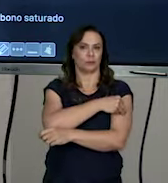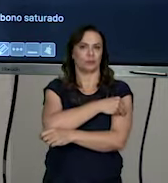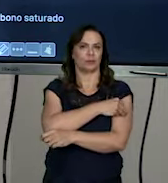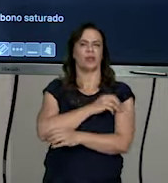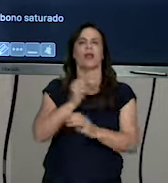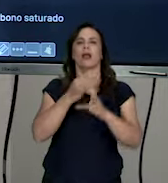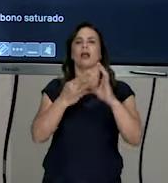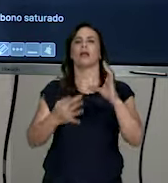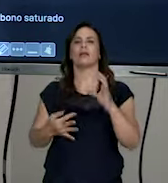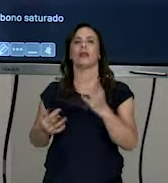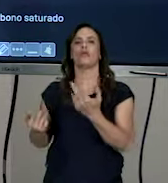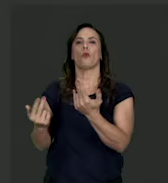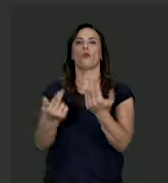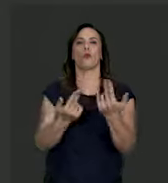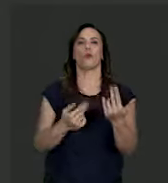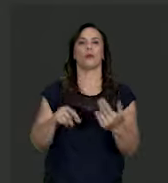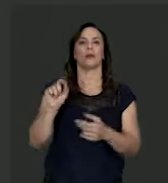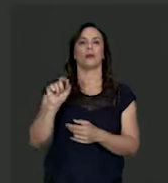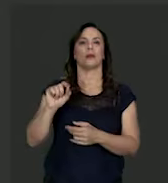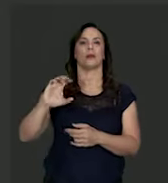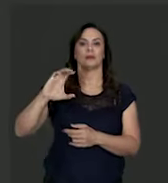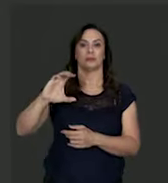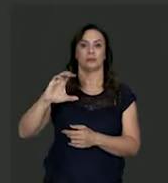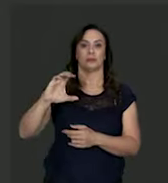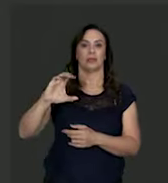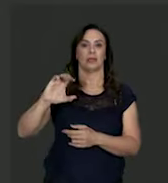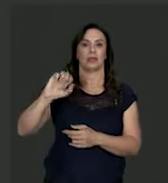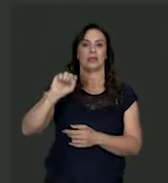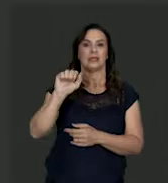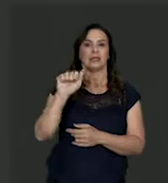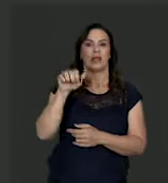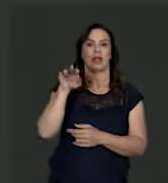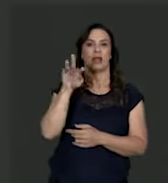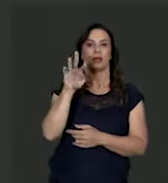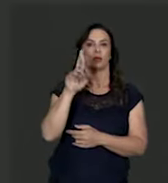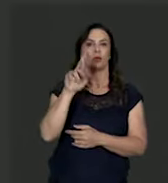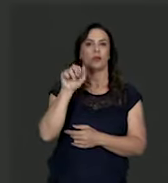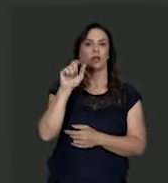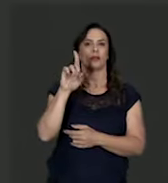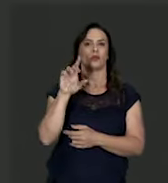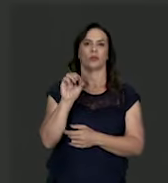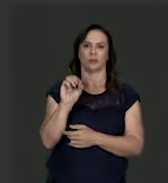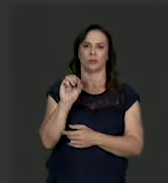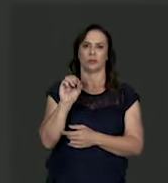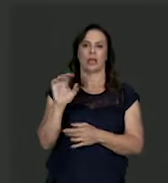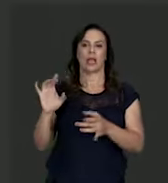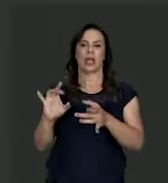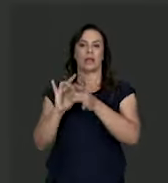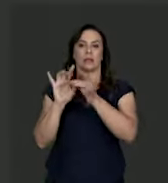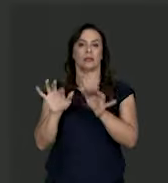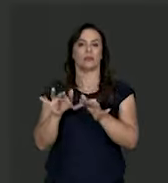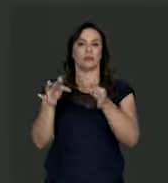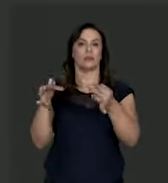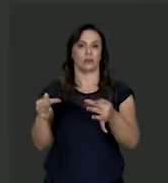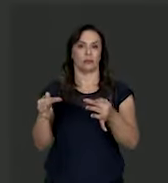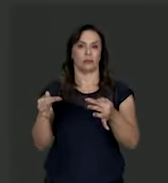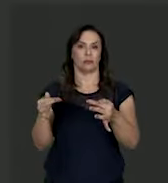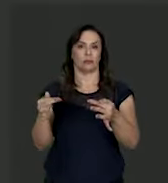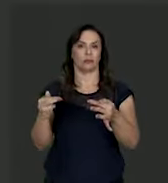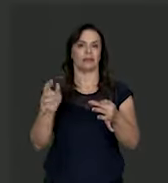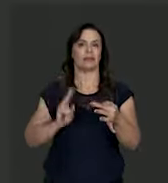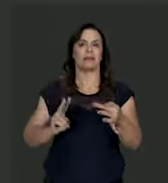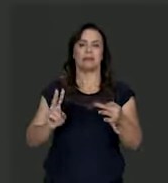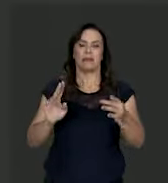carbono saturado, um carbono que faz só ligação simples, ligado a uma hidroxila.